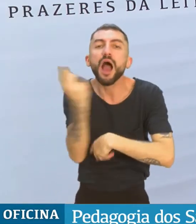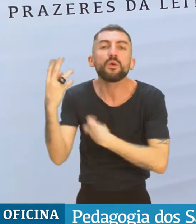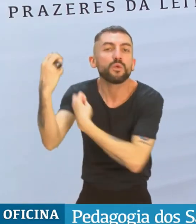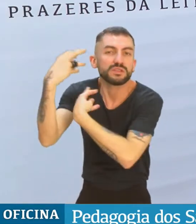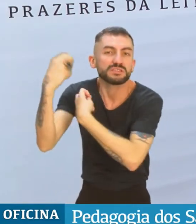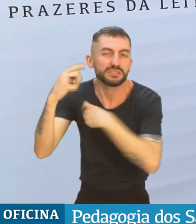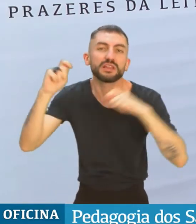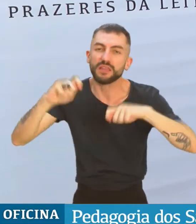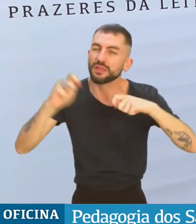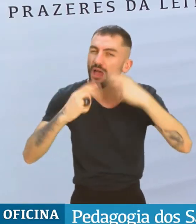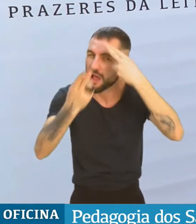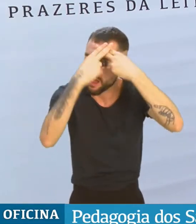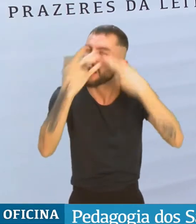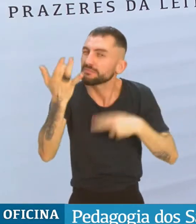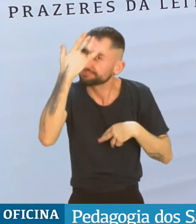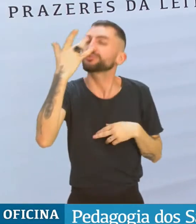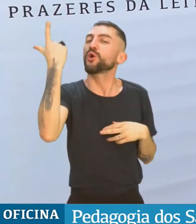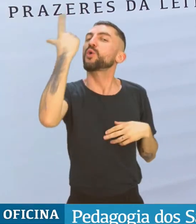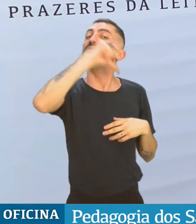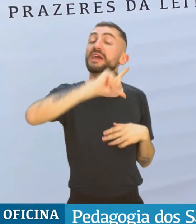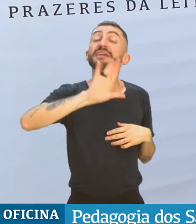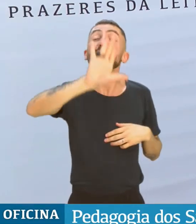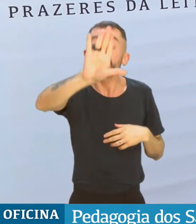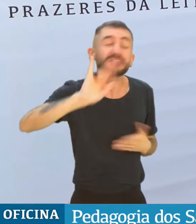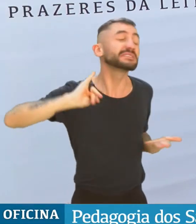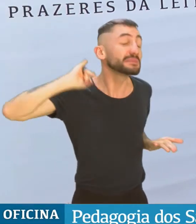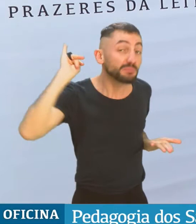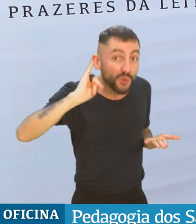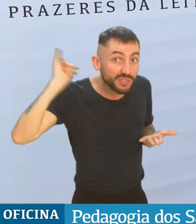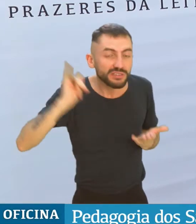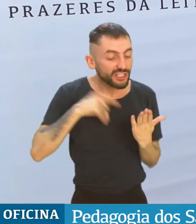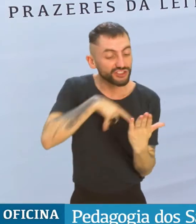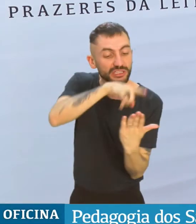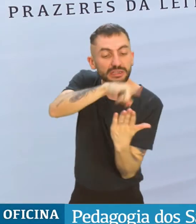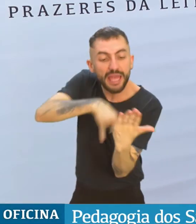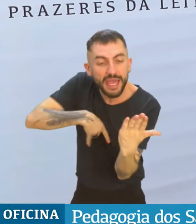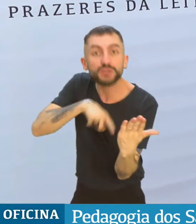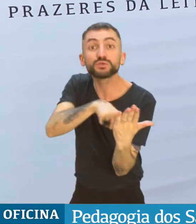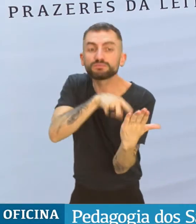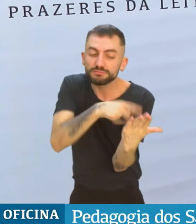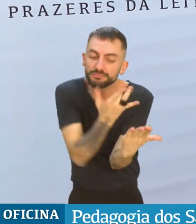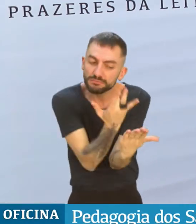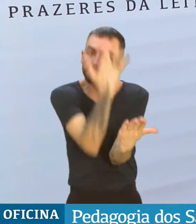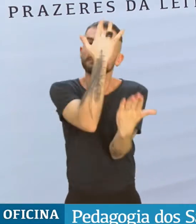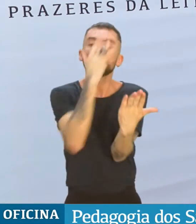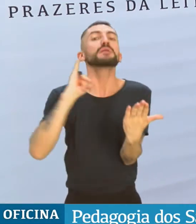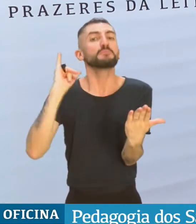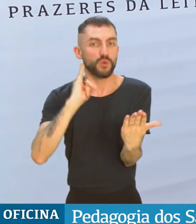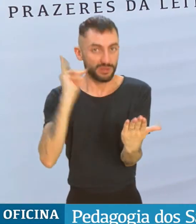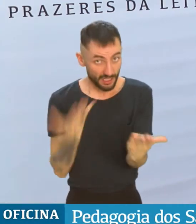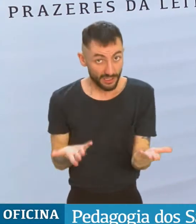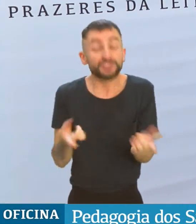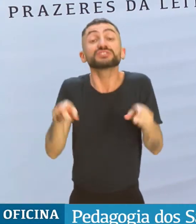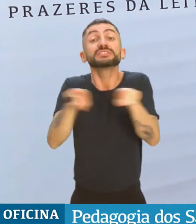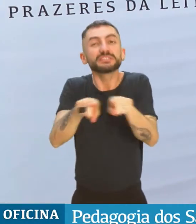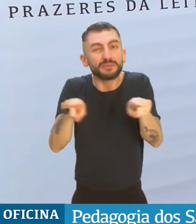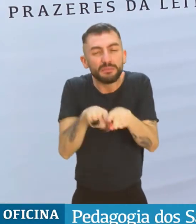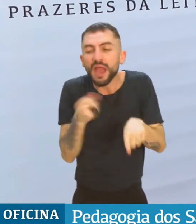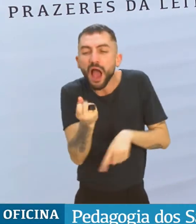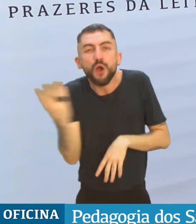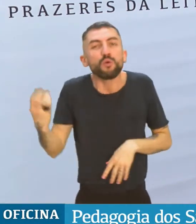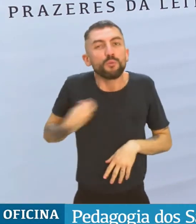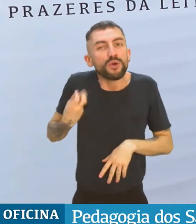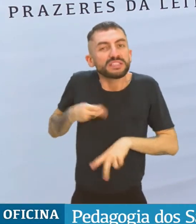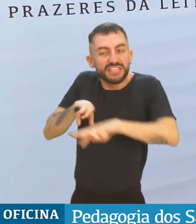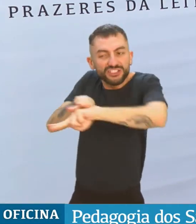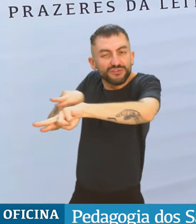muito importante você, por exemplo, memorizar alguns textos, ter algumas cartas na manga, não só